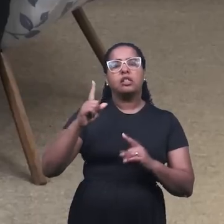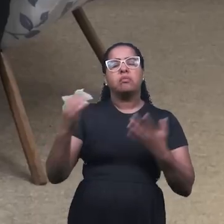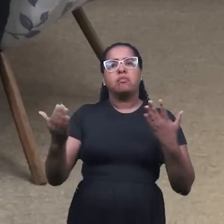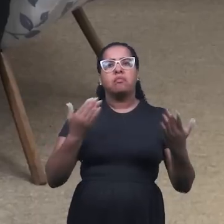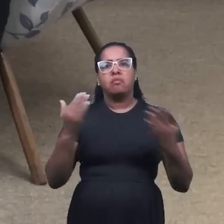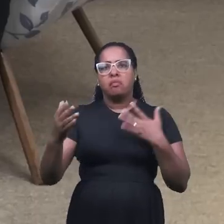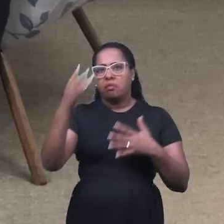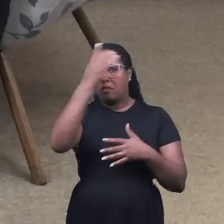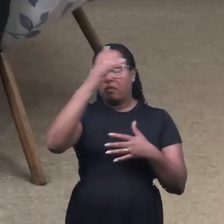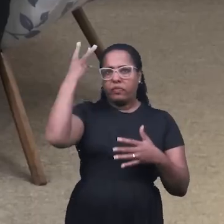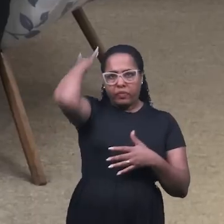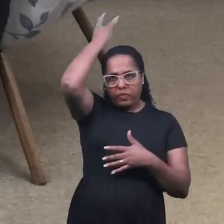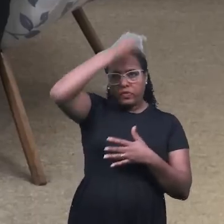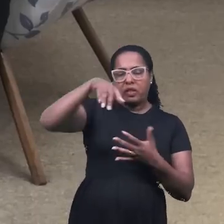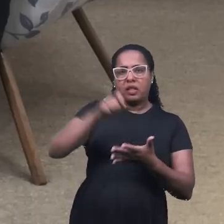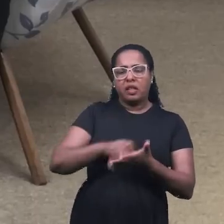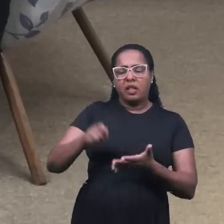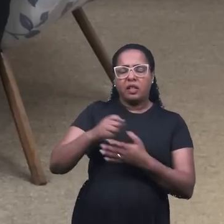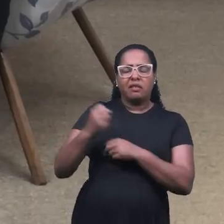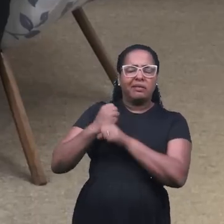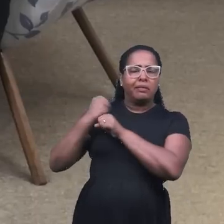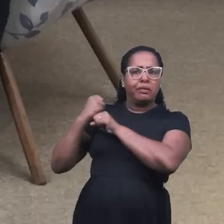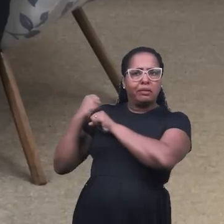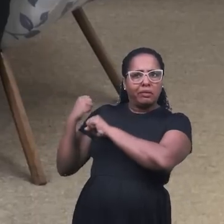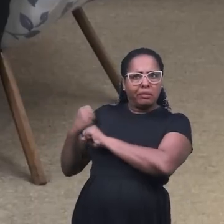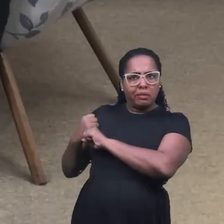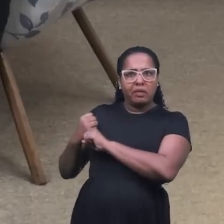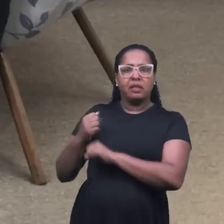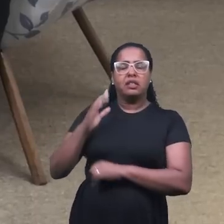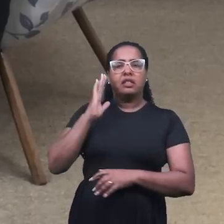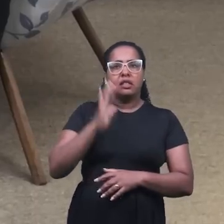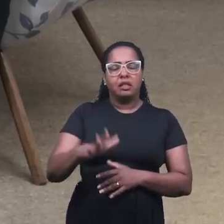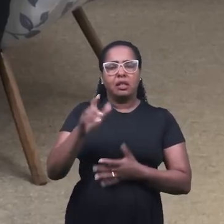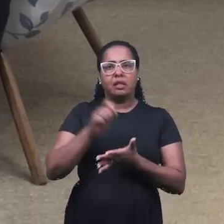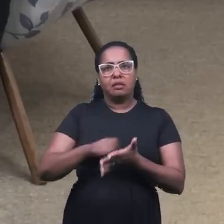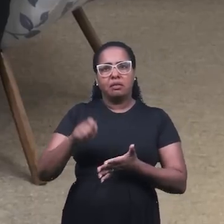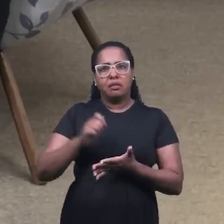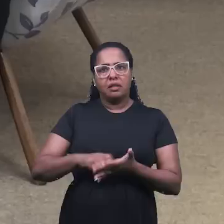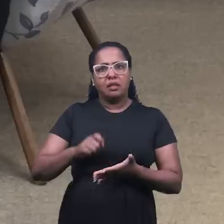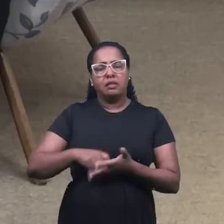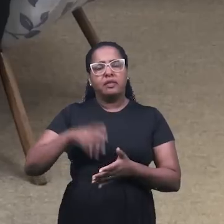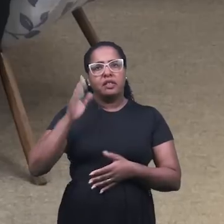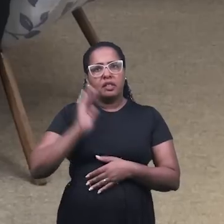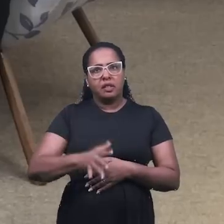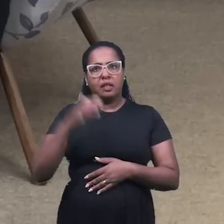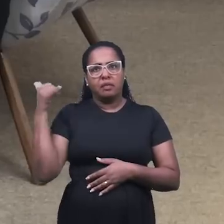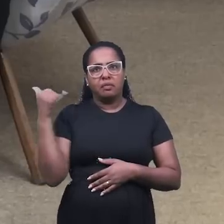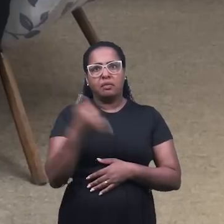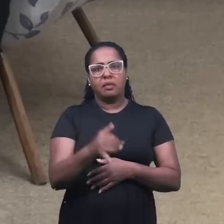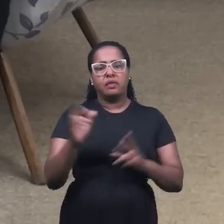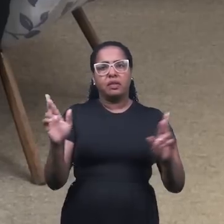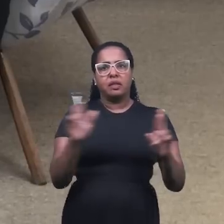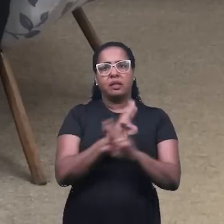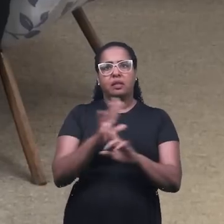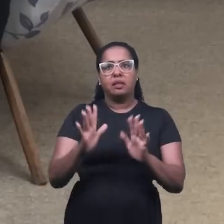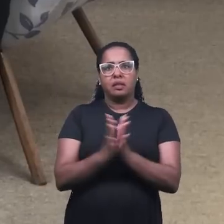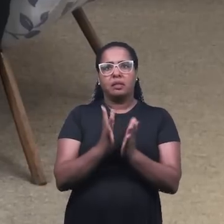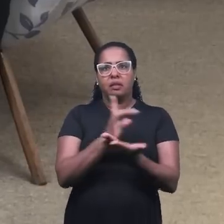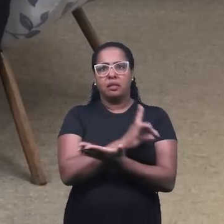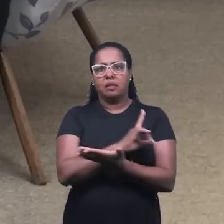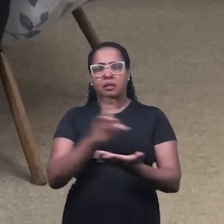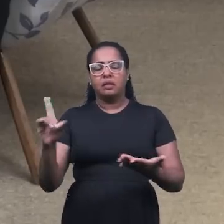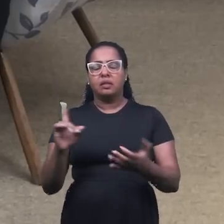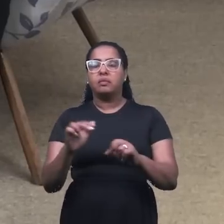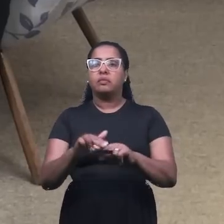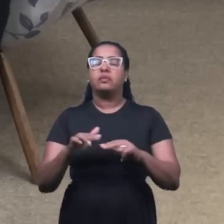Espírito Santo, né, que ele escreveu há muitos anos atrás, ele já escrevia, ele já falava a respeito da palavra de